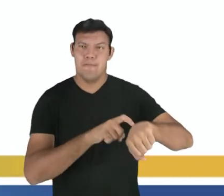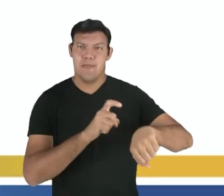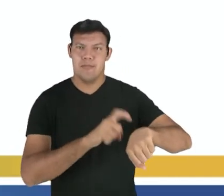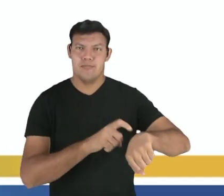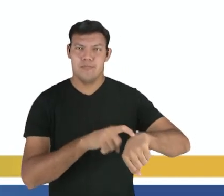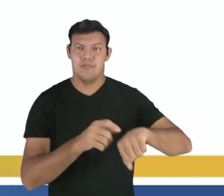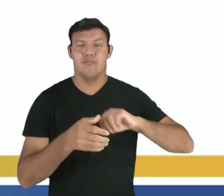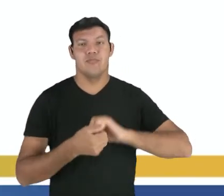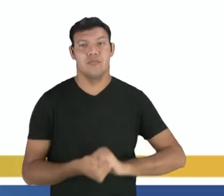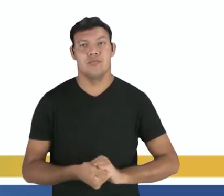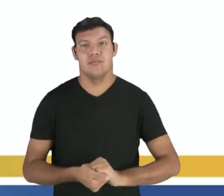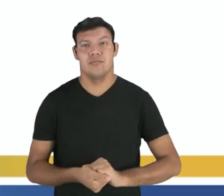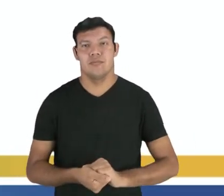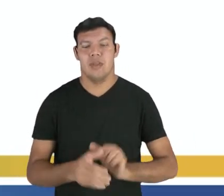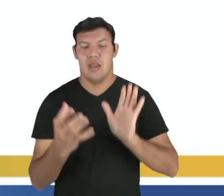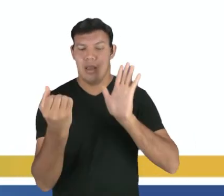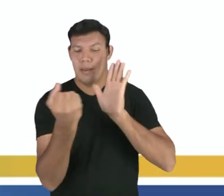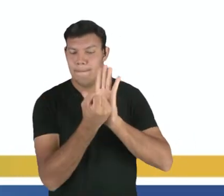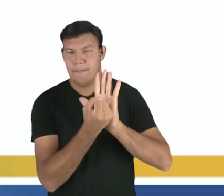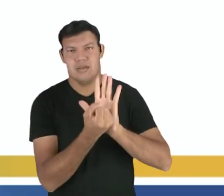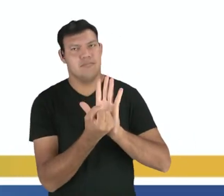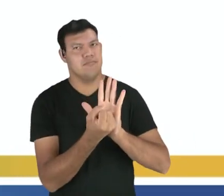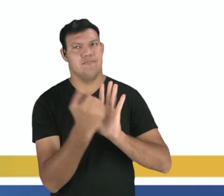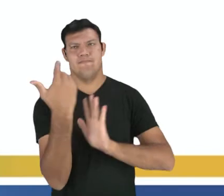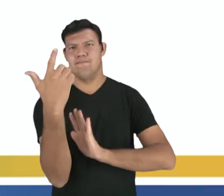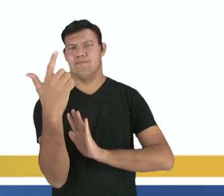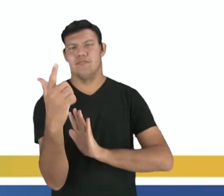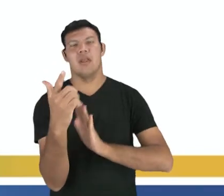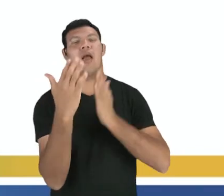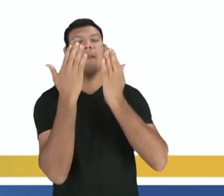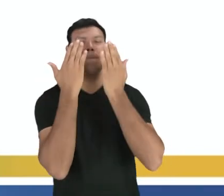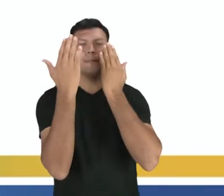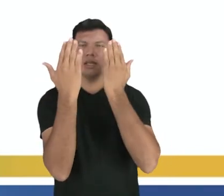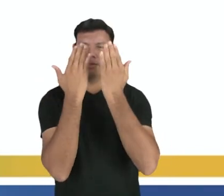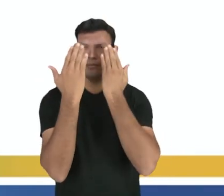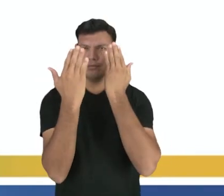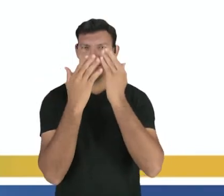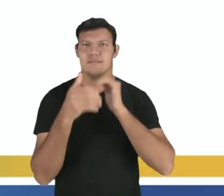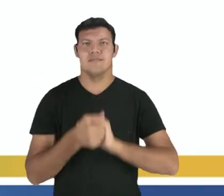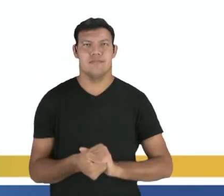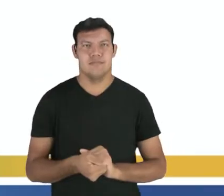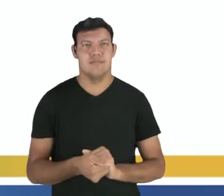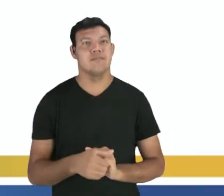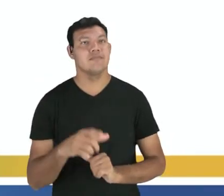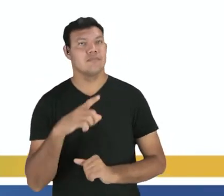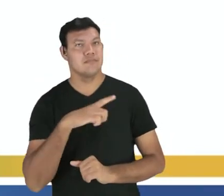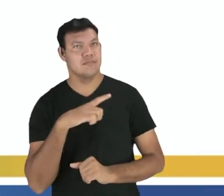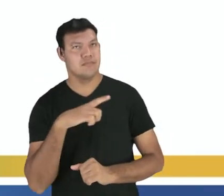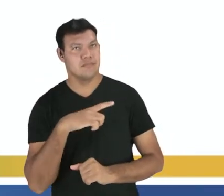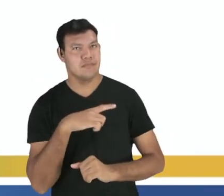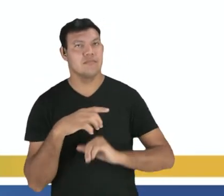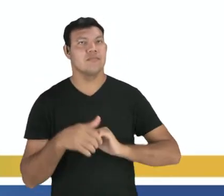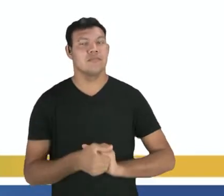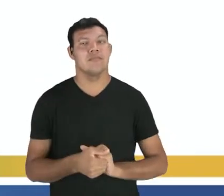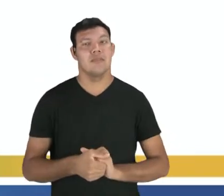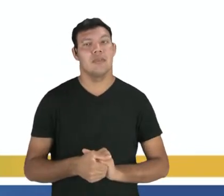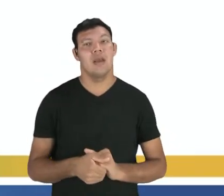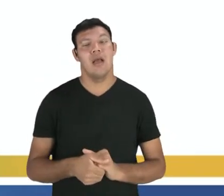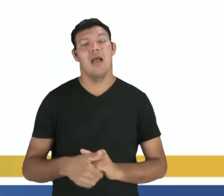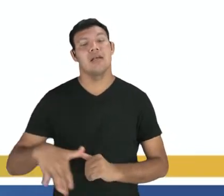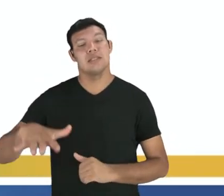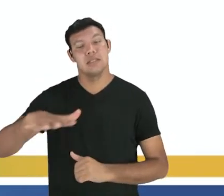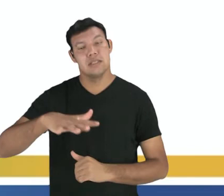ele não é é marcado logo ele é psicológico aí nós temos o elemento